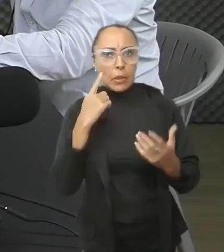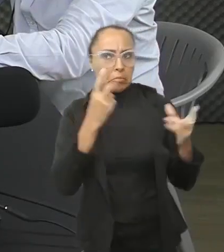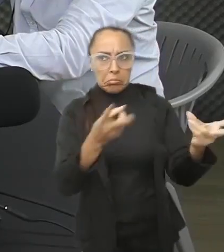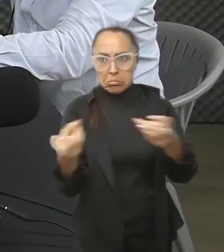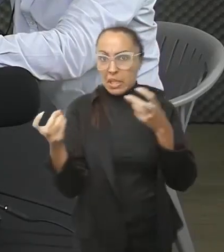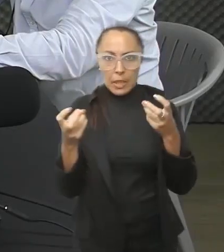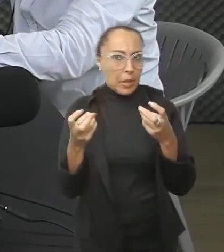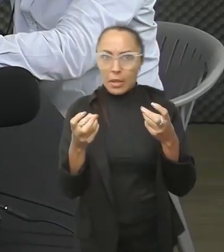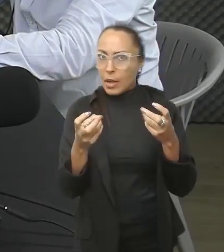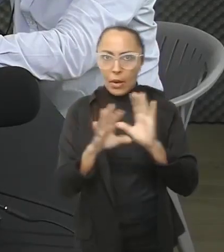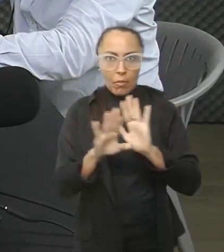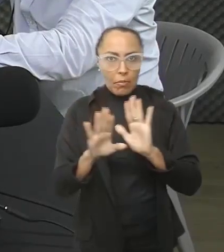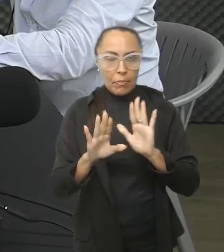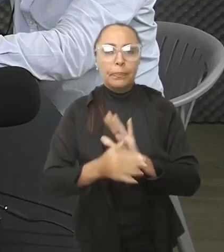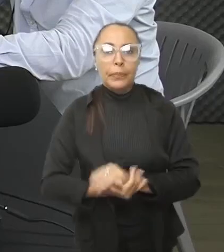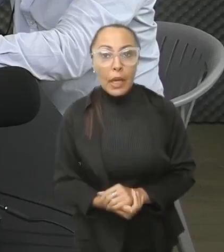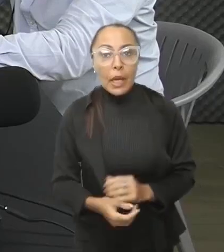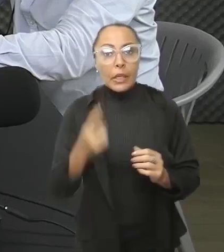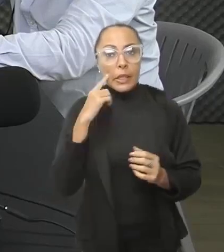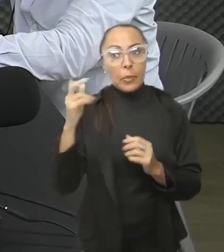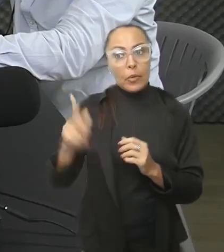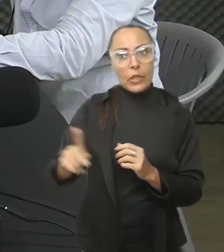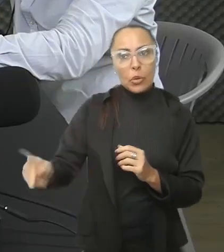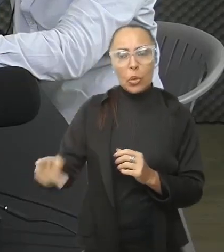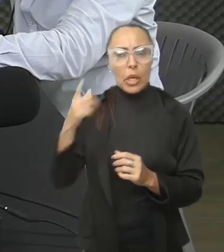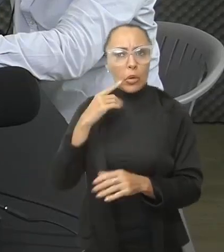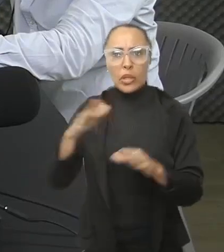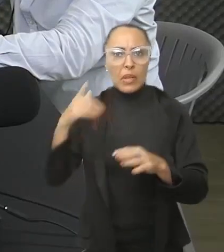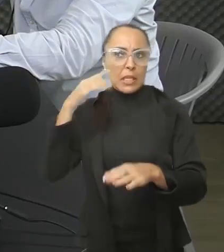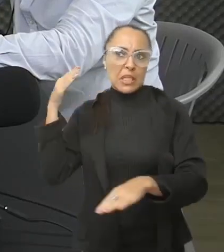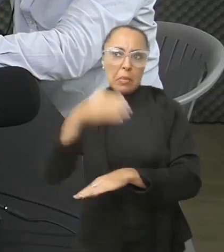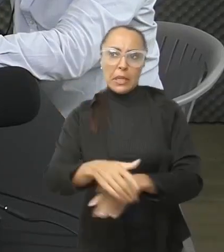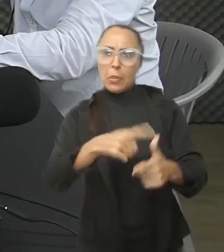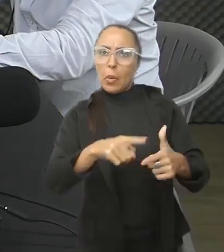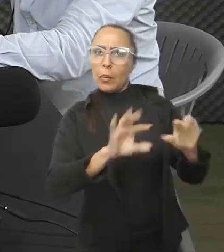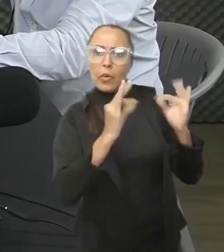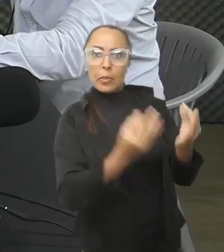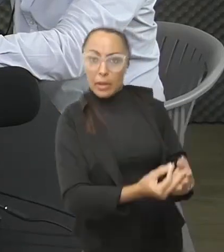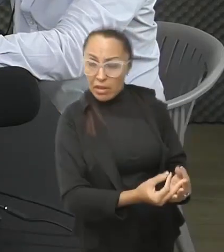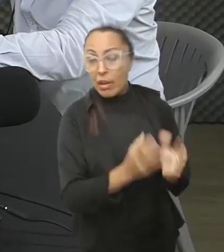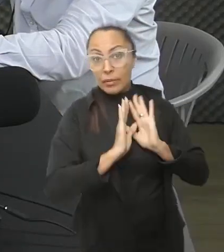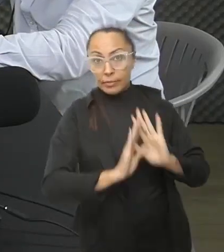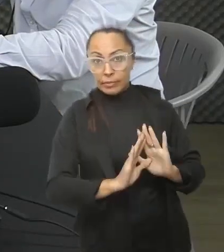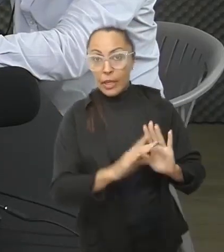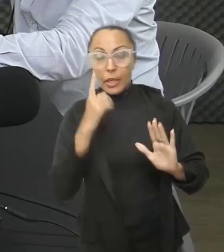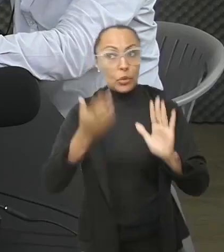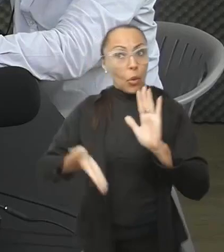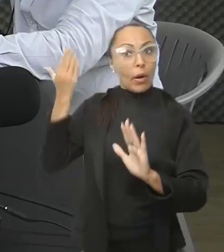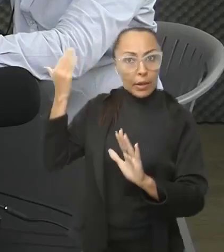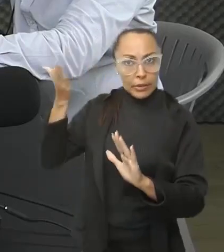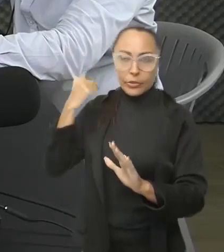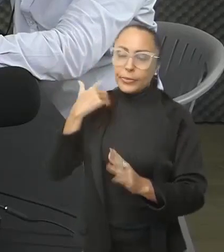isso foi negado, inclusive, de que o educador ele não deveria se meter em problemas relacionados à educação e à família